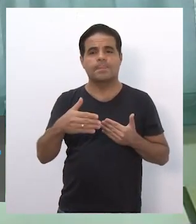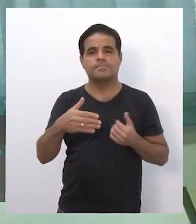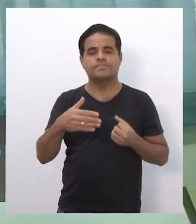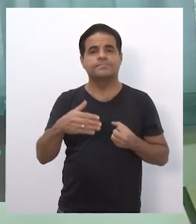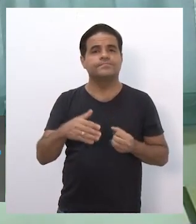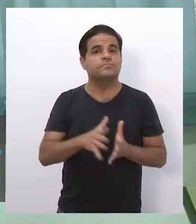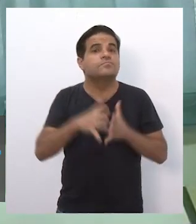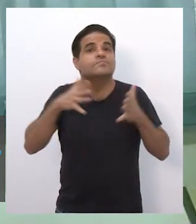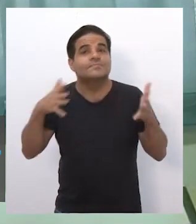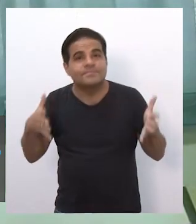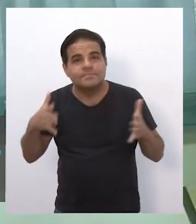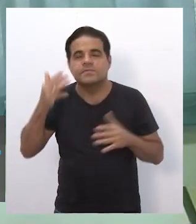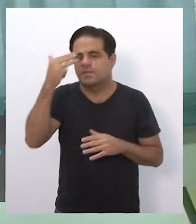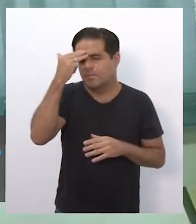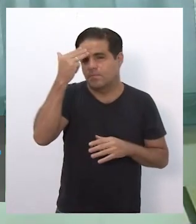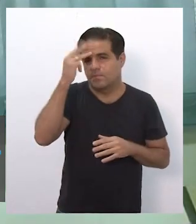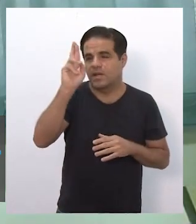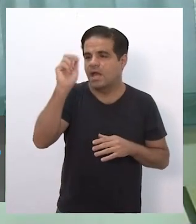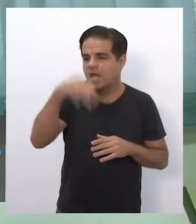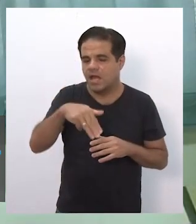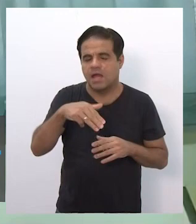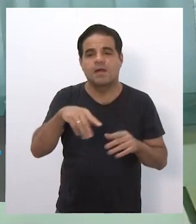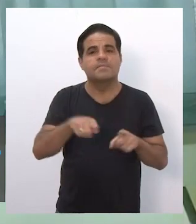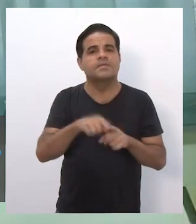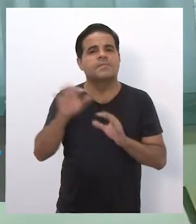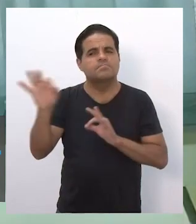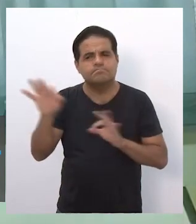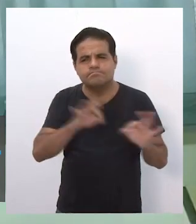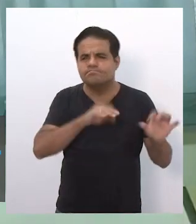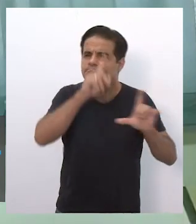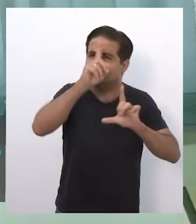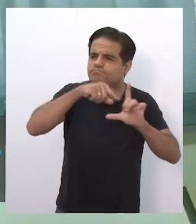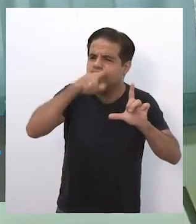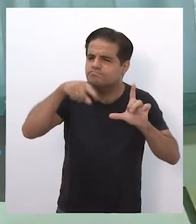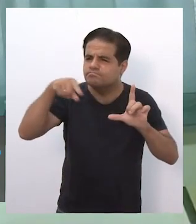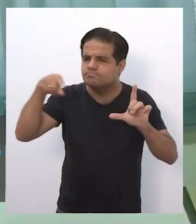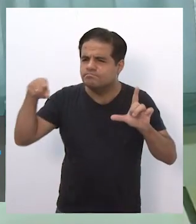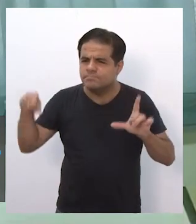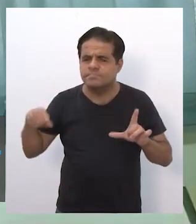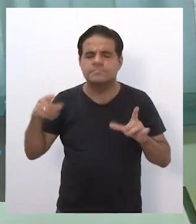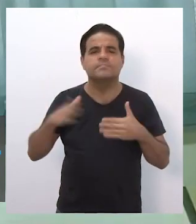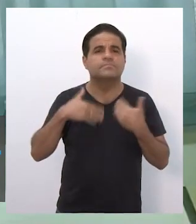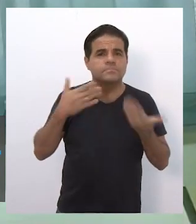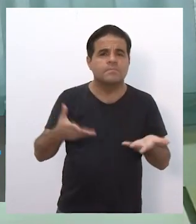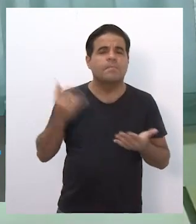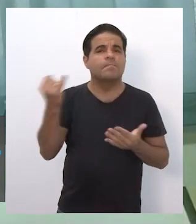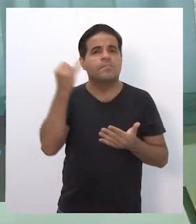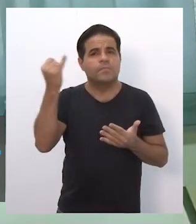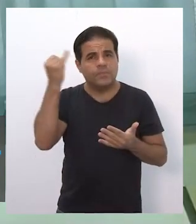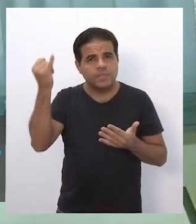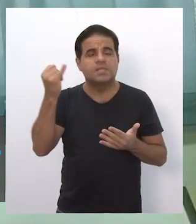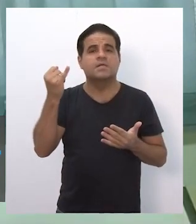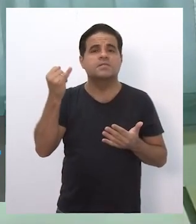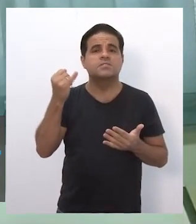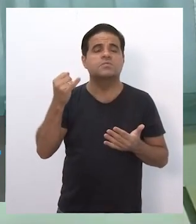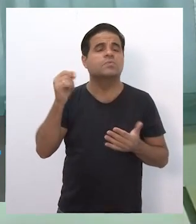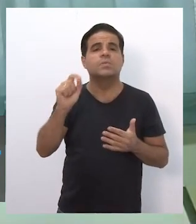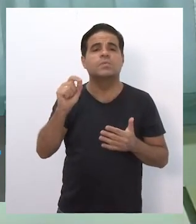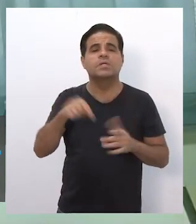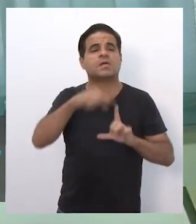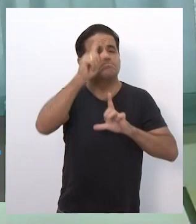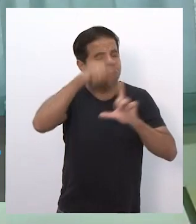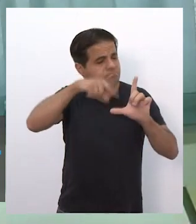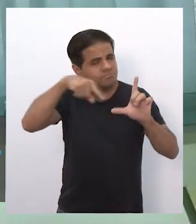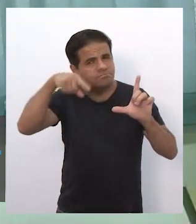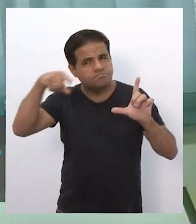o tamanho dessa memória RAM, mas também a frequência dessa memória RAM. Isso é importante, tá? O que seria a frequência